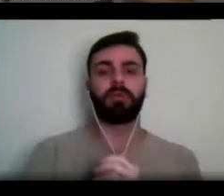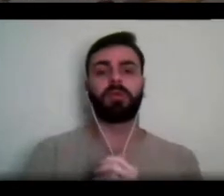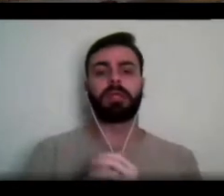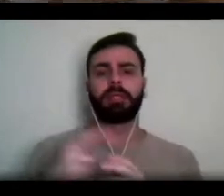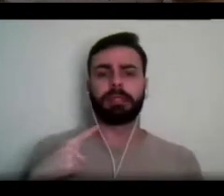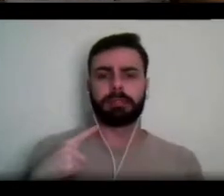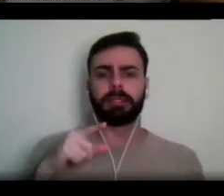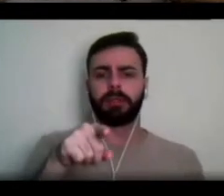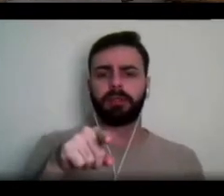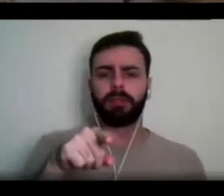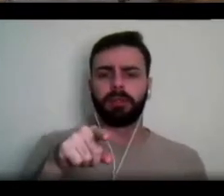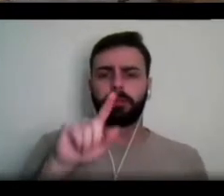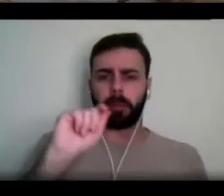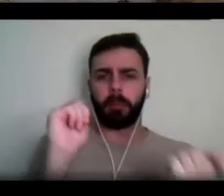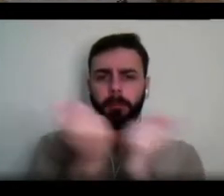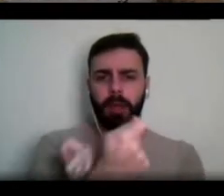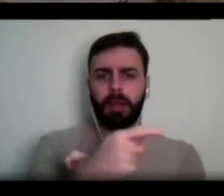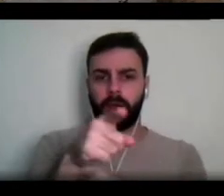Isso aqui